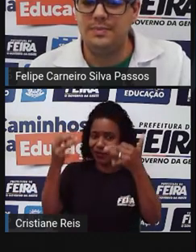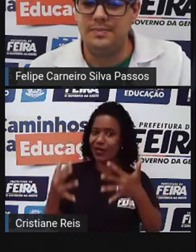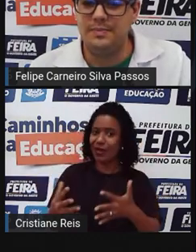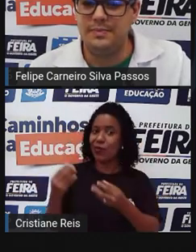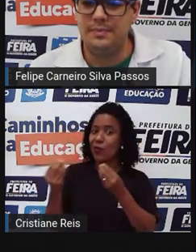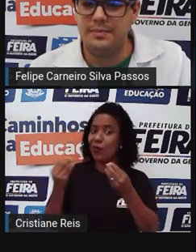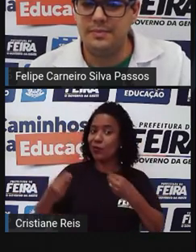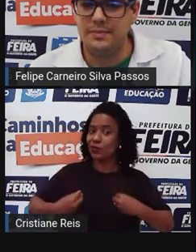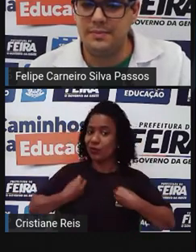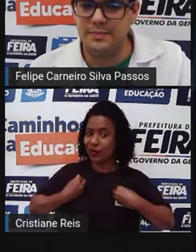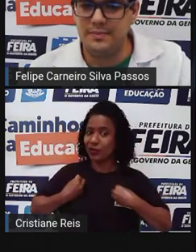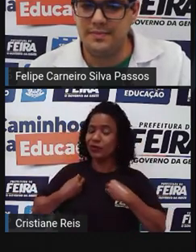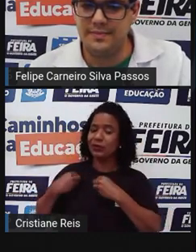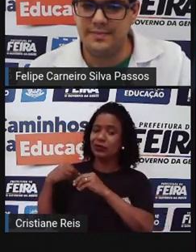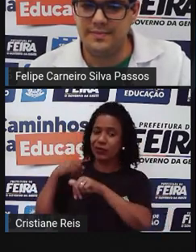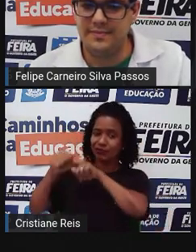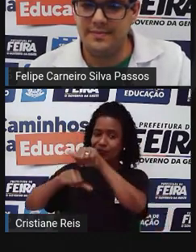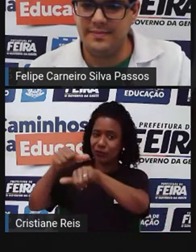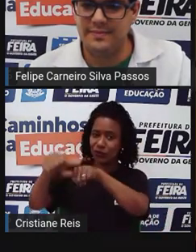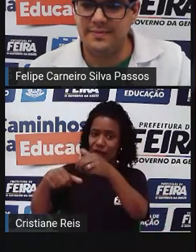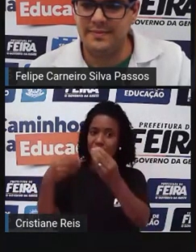humanos.